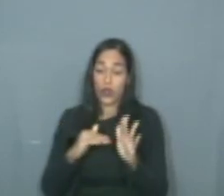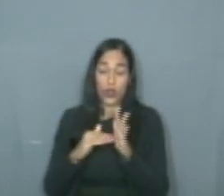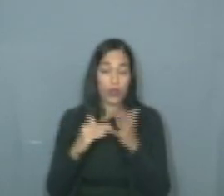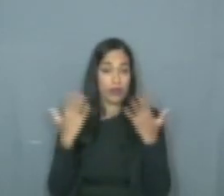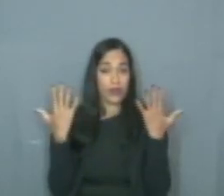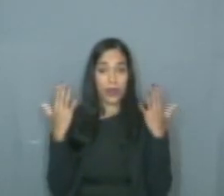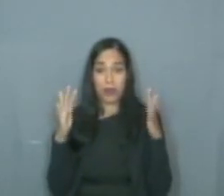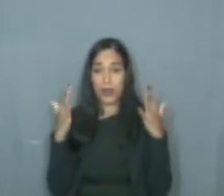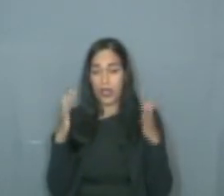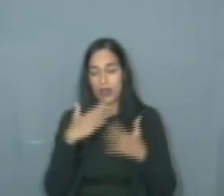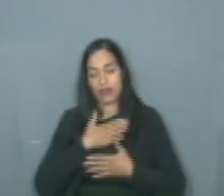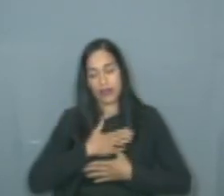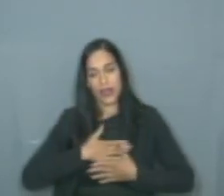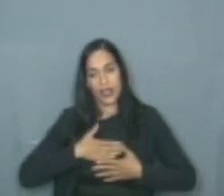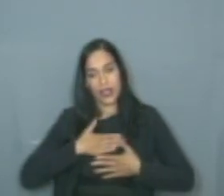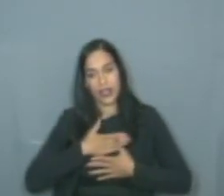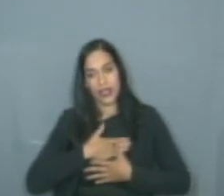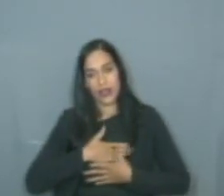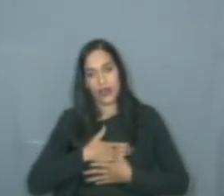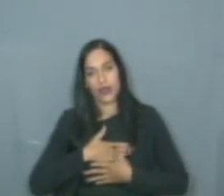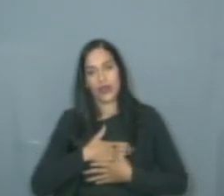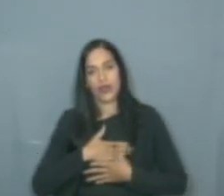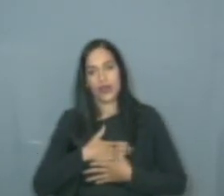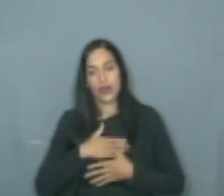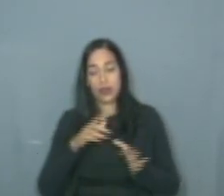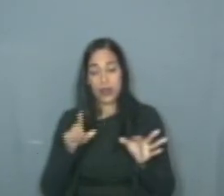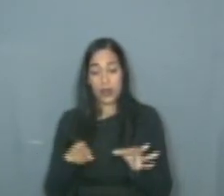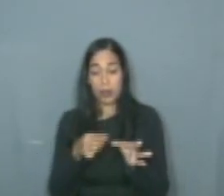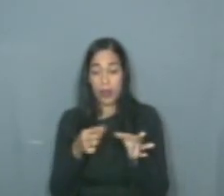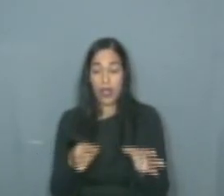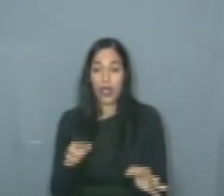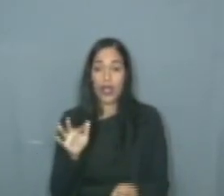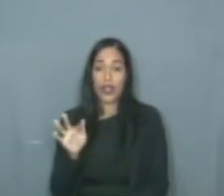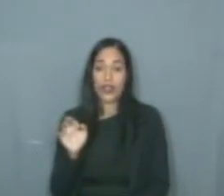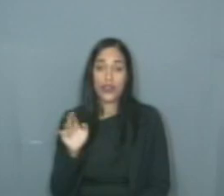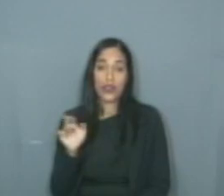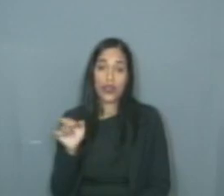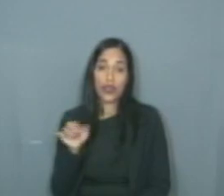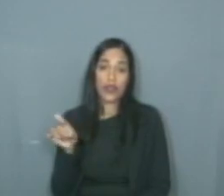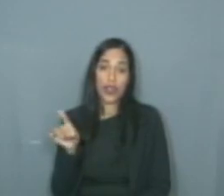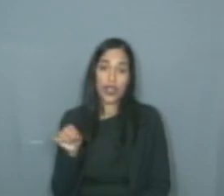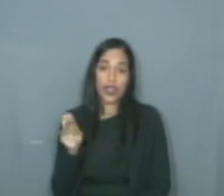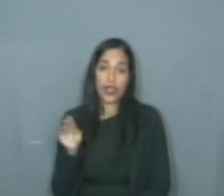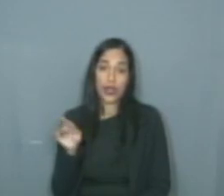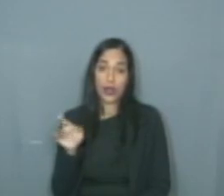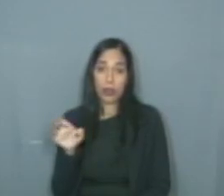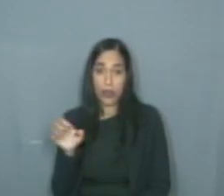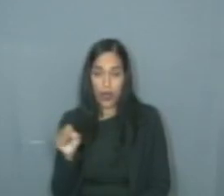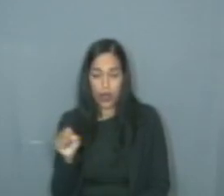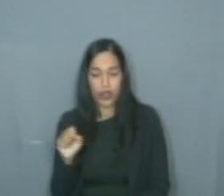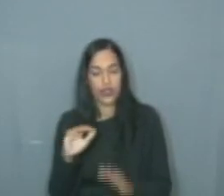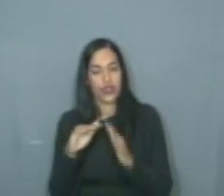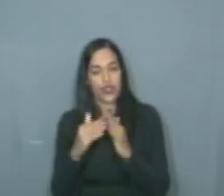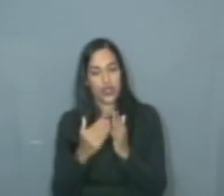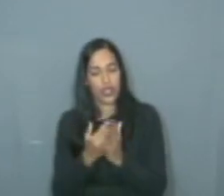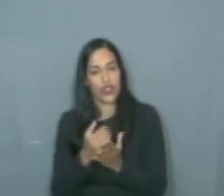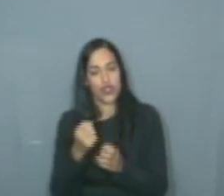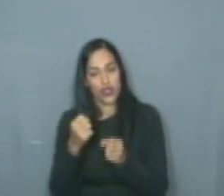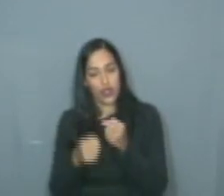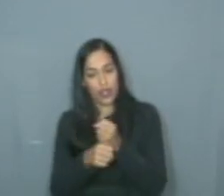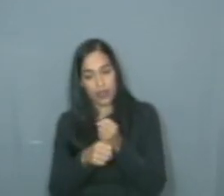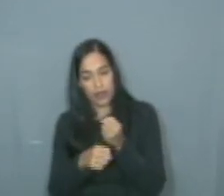e todo o nosso carinho. Para o maestro Fernando Borges, da Escola de Frevo do Recife,